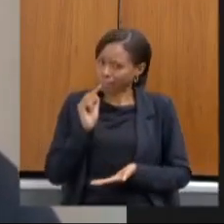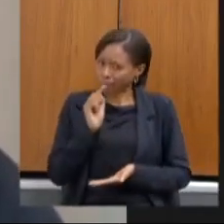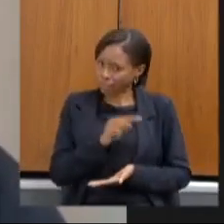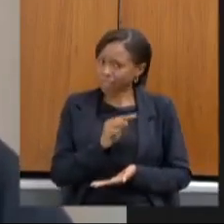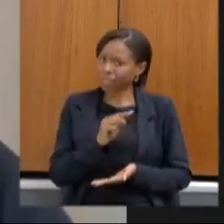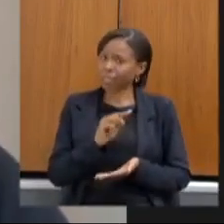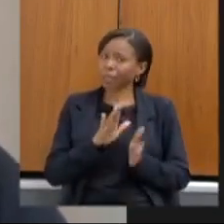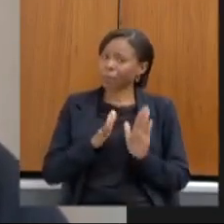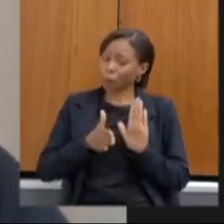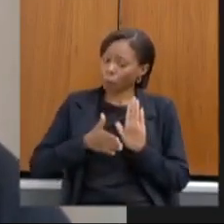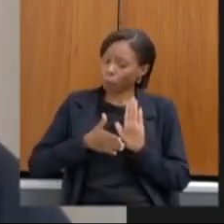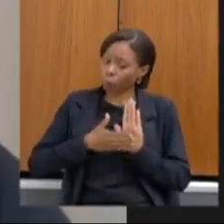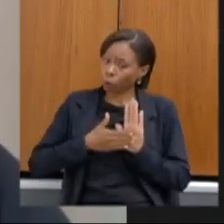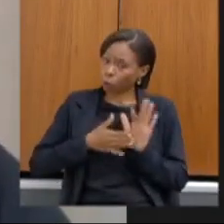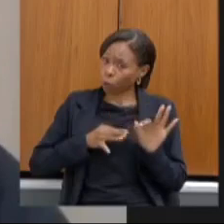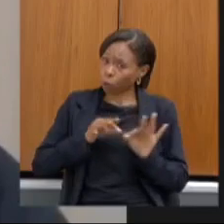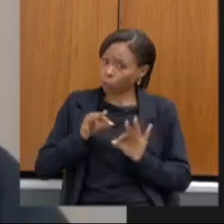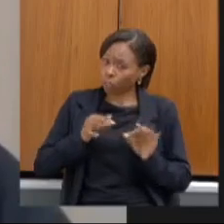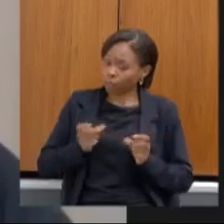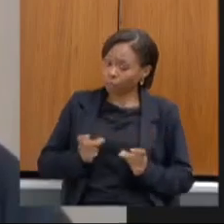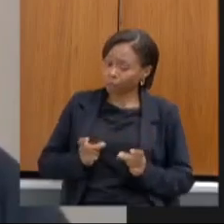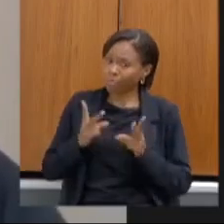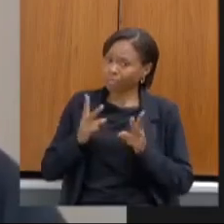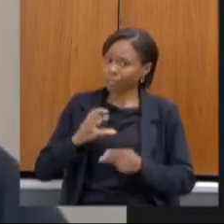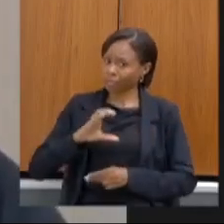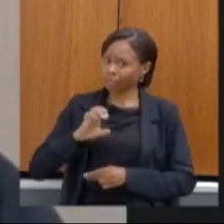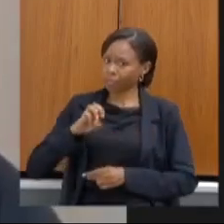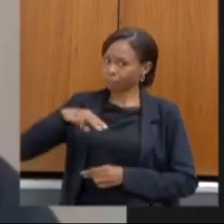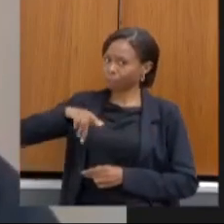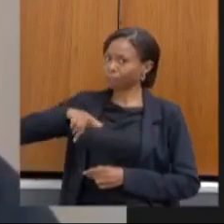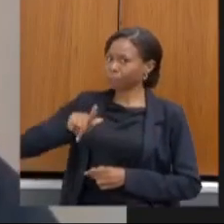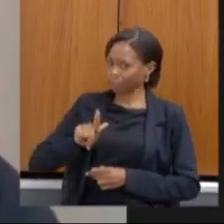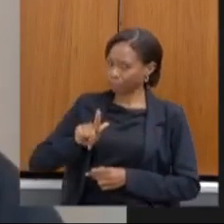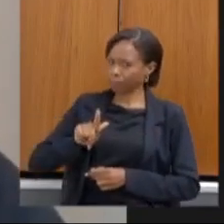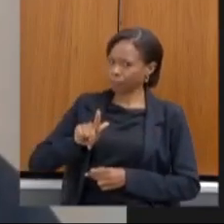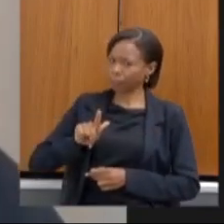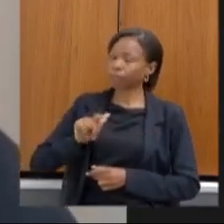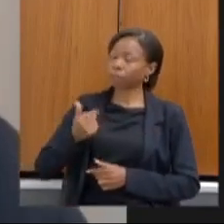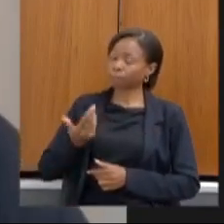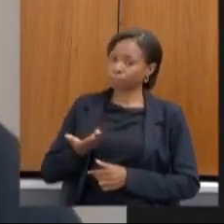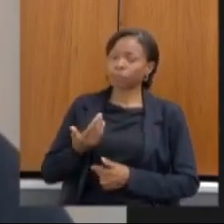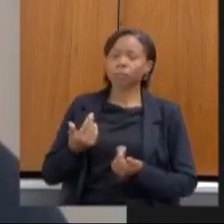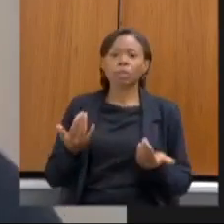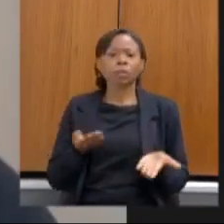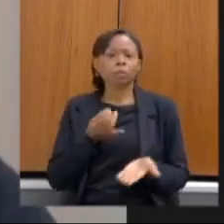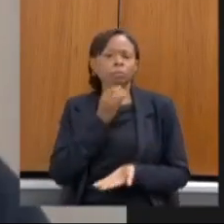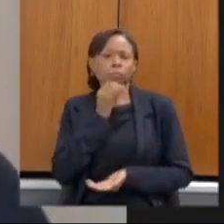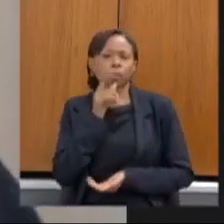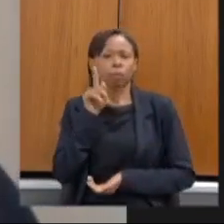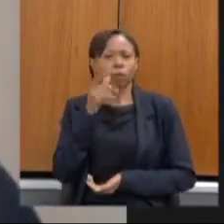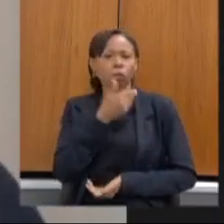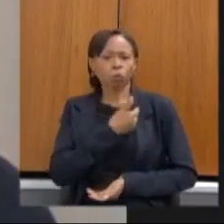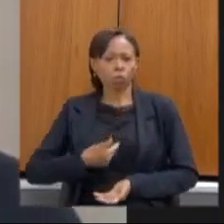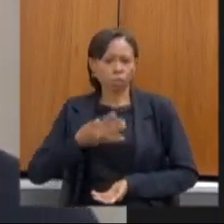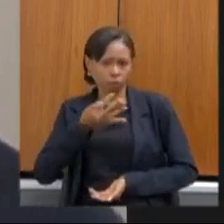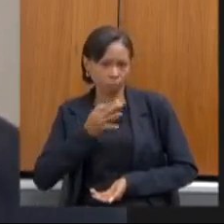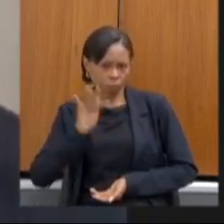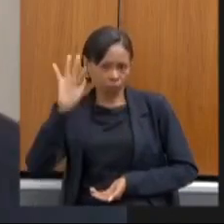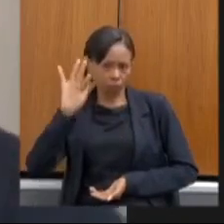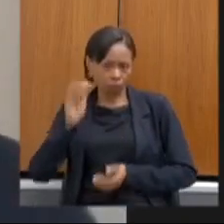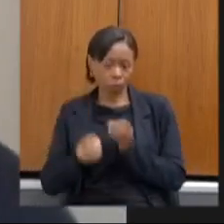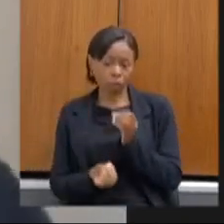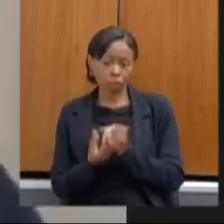projeto de privatização das ele Assembleia que por exemplo agora o governo federal iniciou um programa é um programa